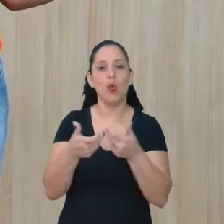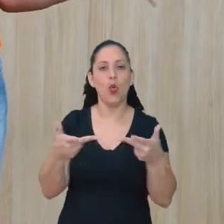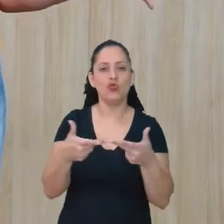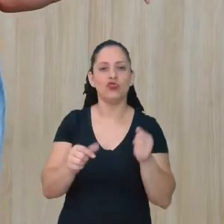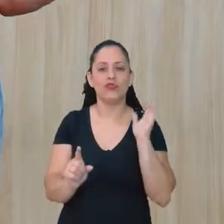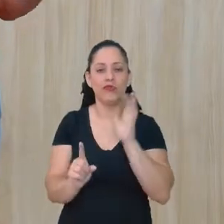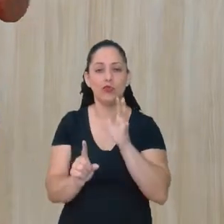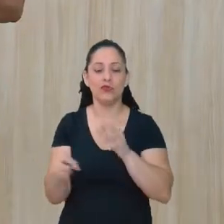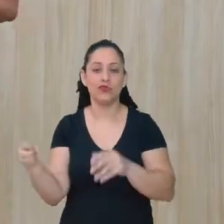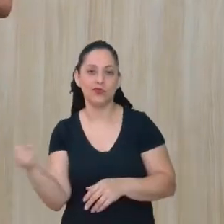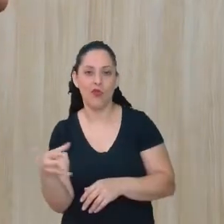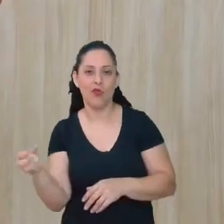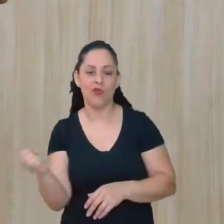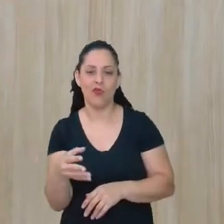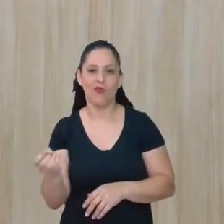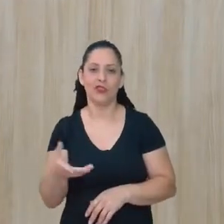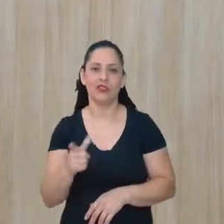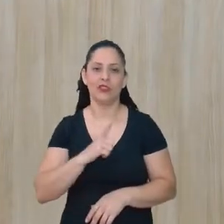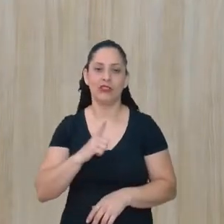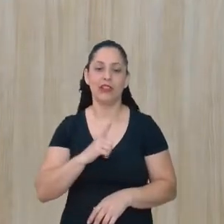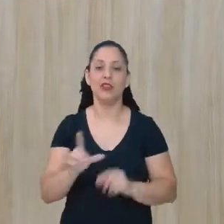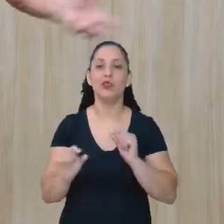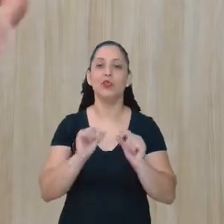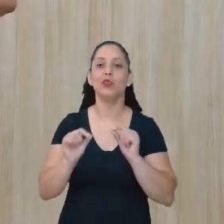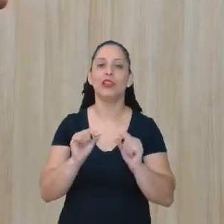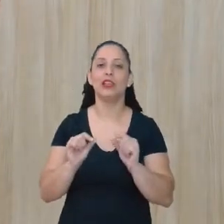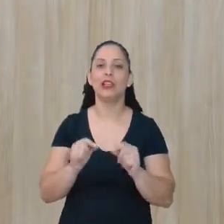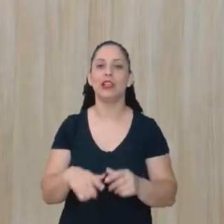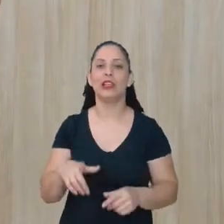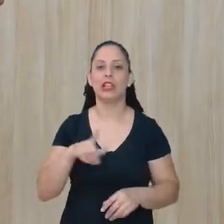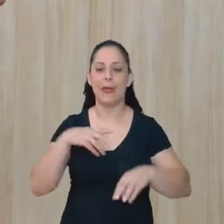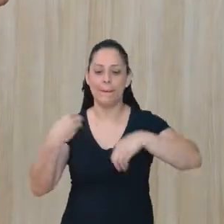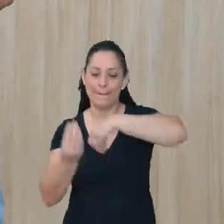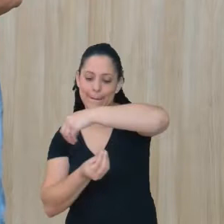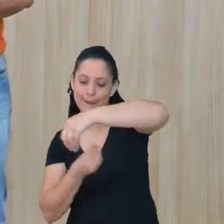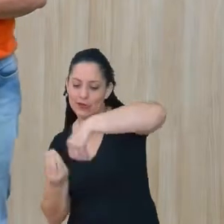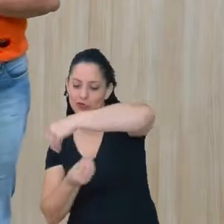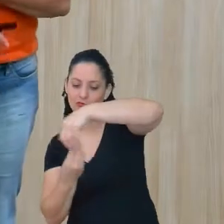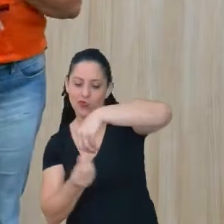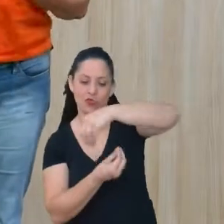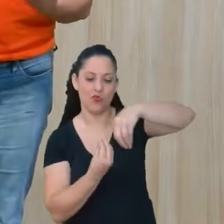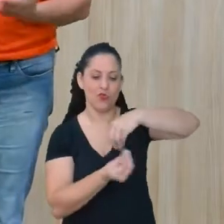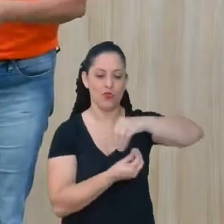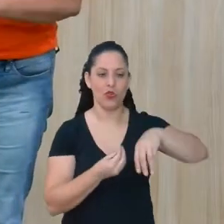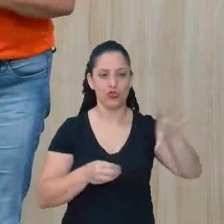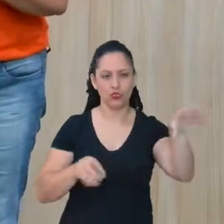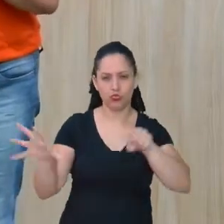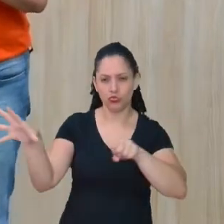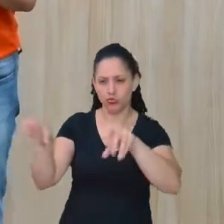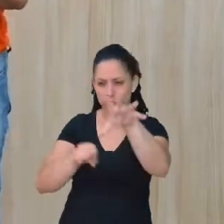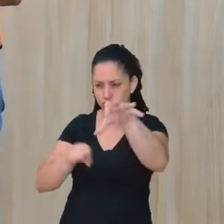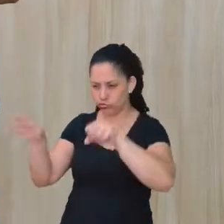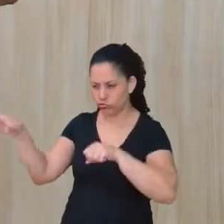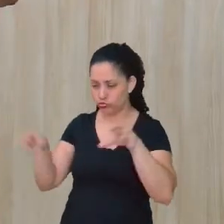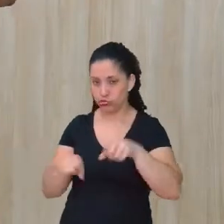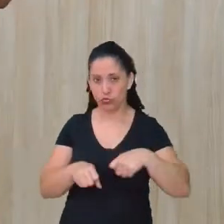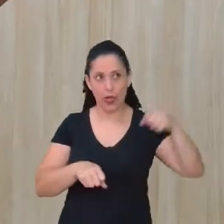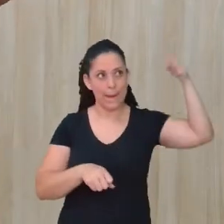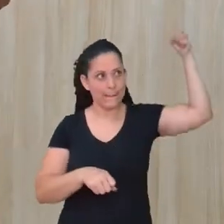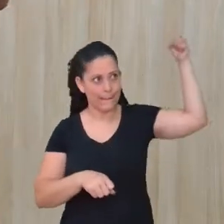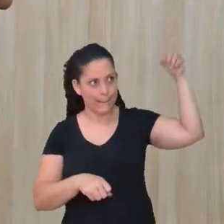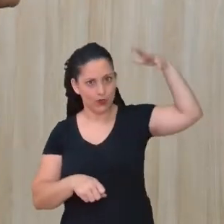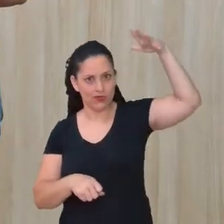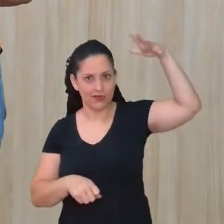contemporânea, né? Colocar elementos de cena, fazer o hibridismo, né? Fazer projeção, trazer